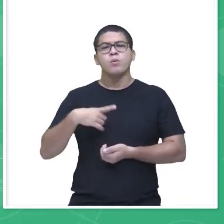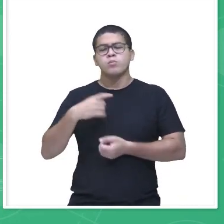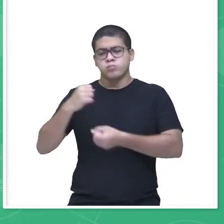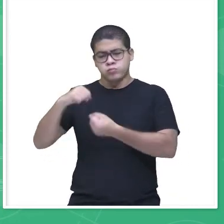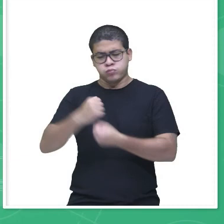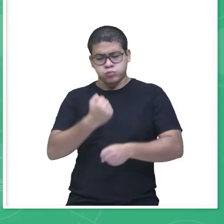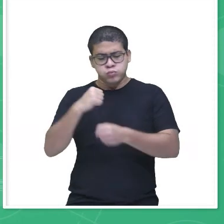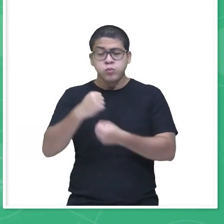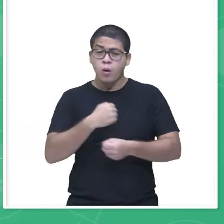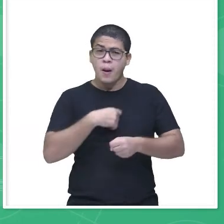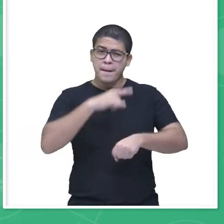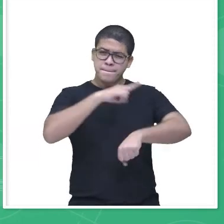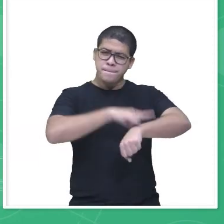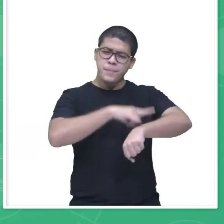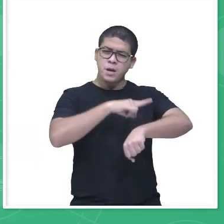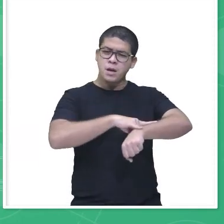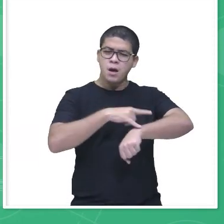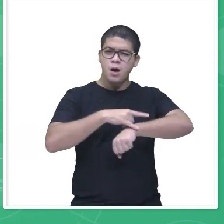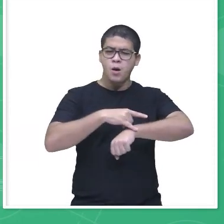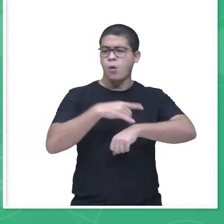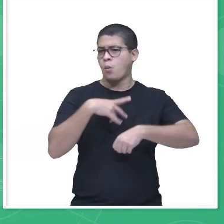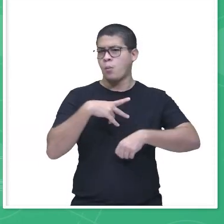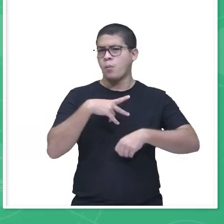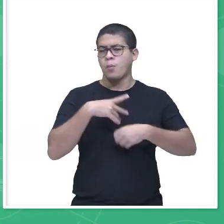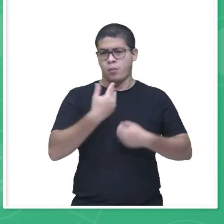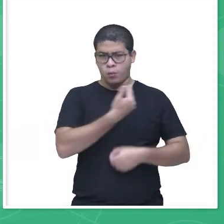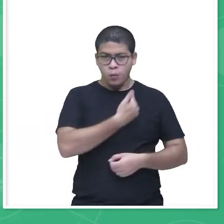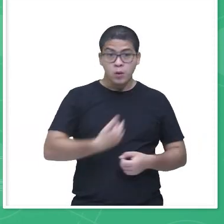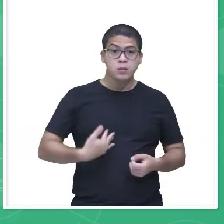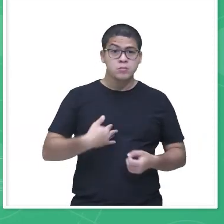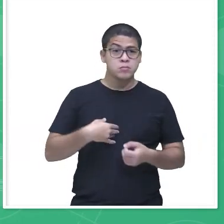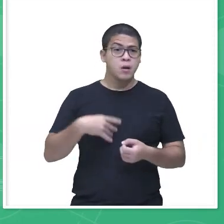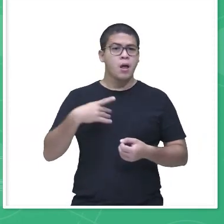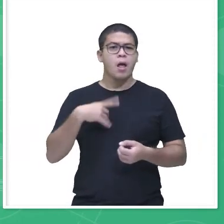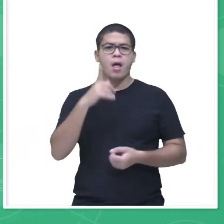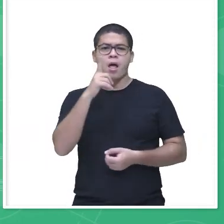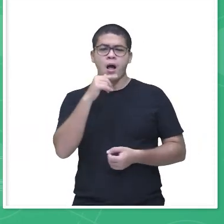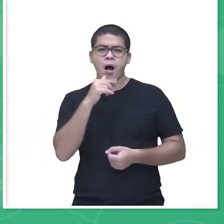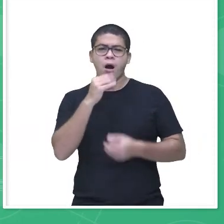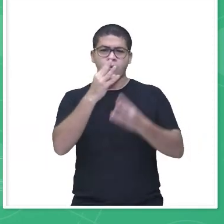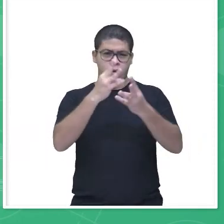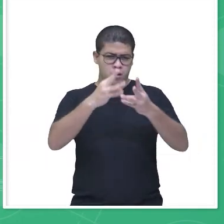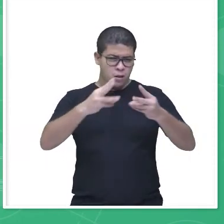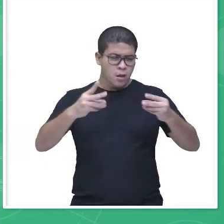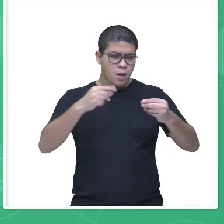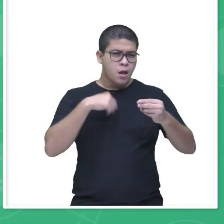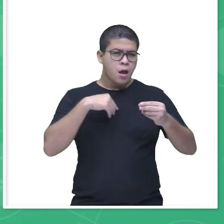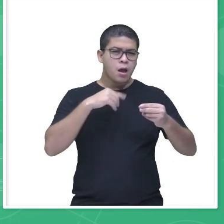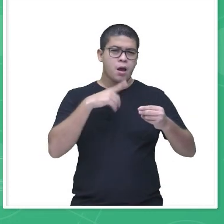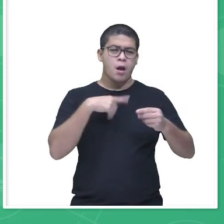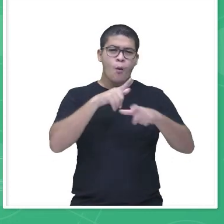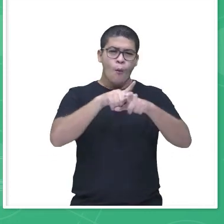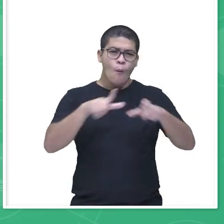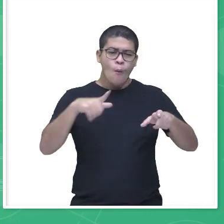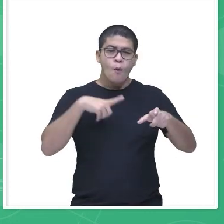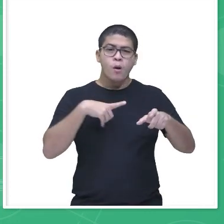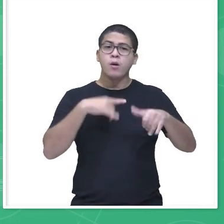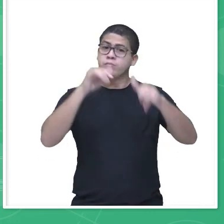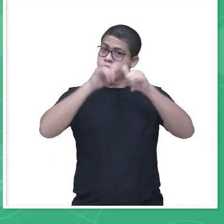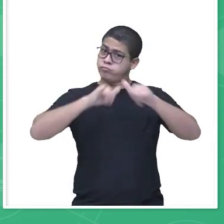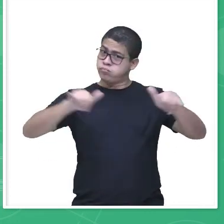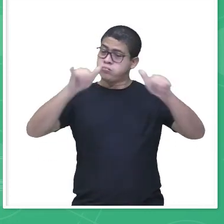limpos, rede de esgoto, água tratada, coleta de lixo, campanhas de